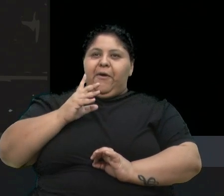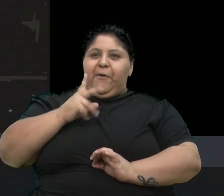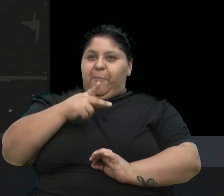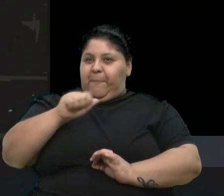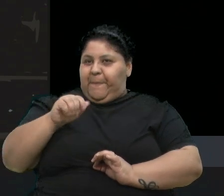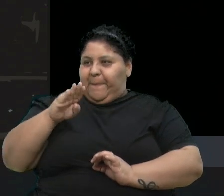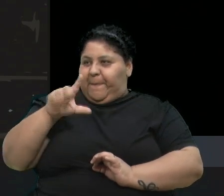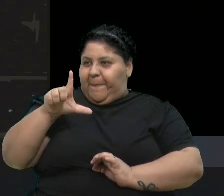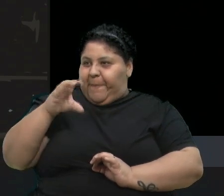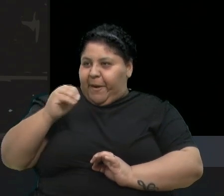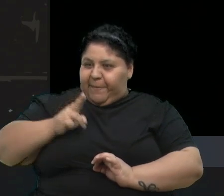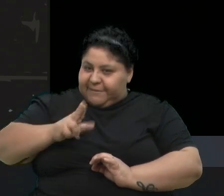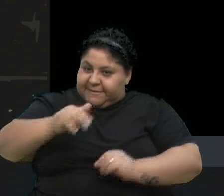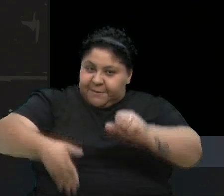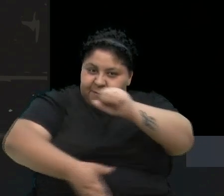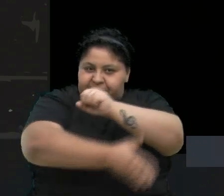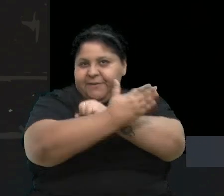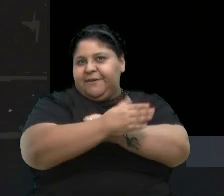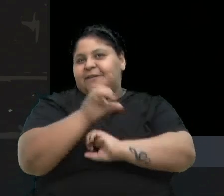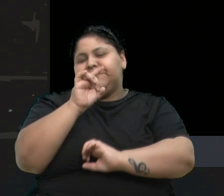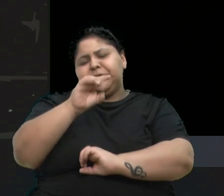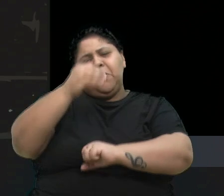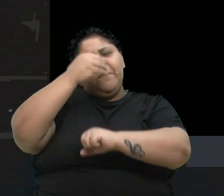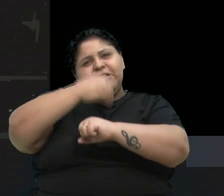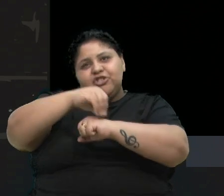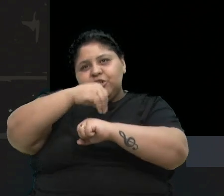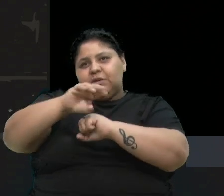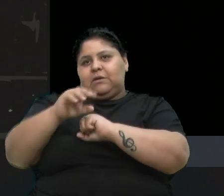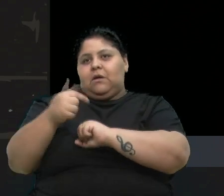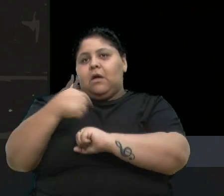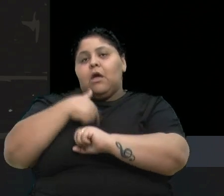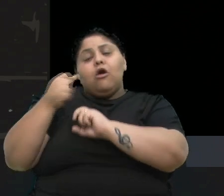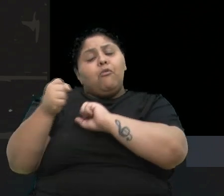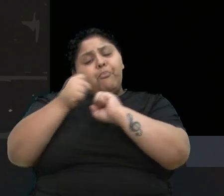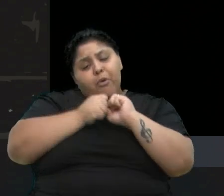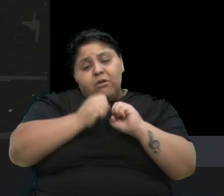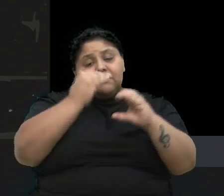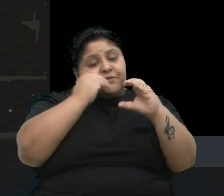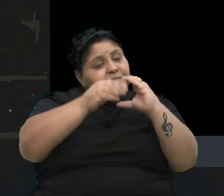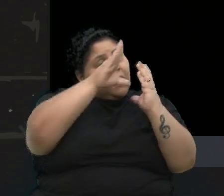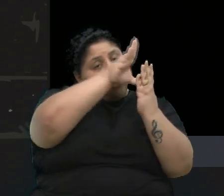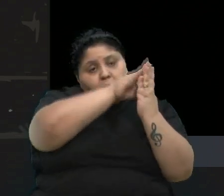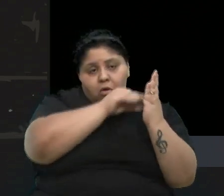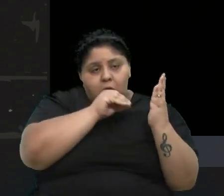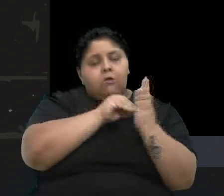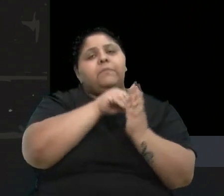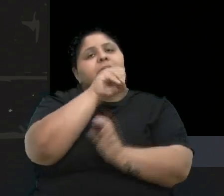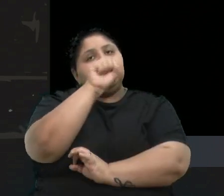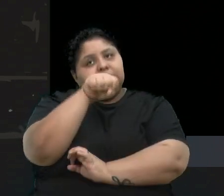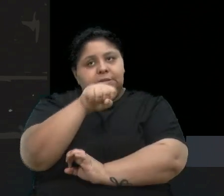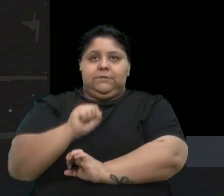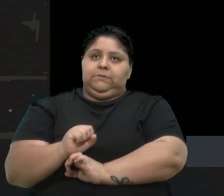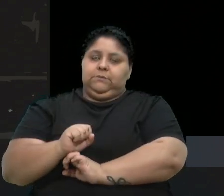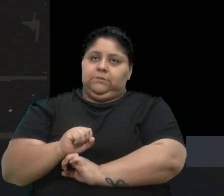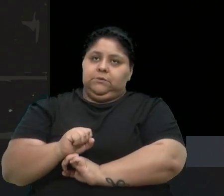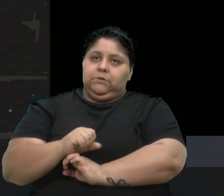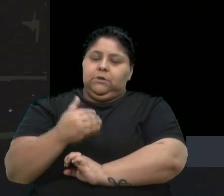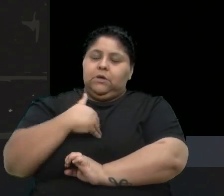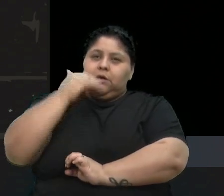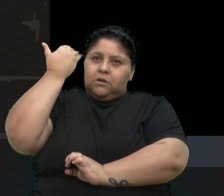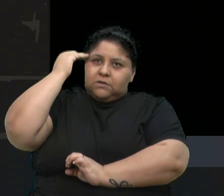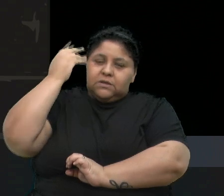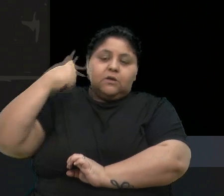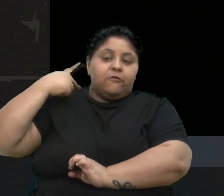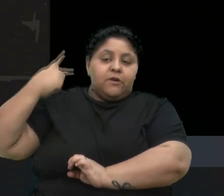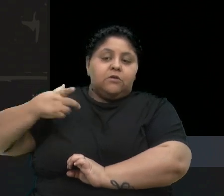uma sugestão à Secretaria da Cultura. Eu posso até enviar a cópia para ela. Posso. Eu sei que o vereador Dil vai